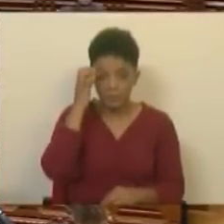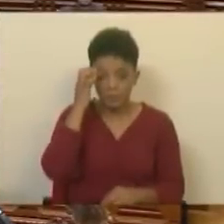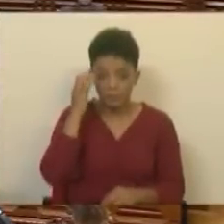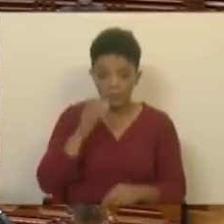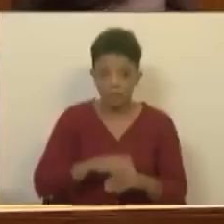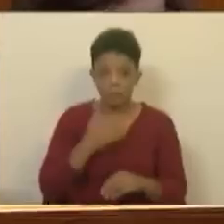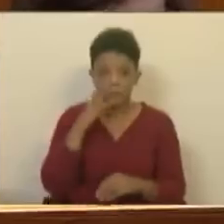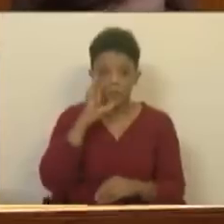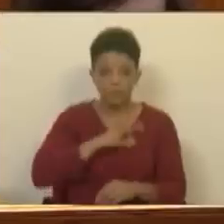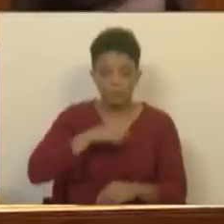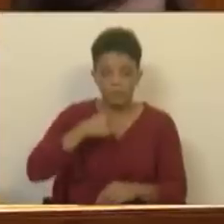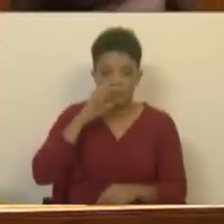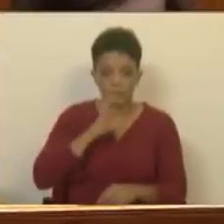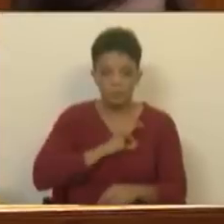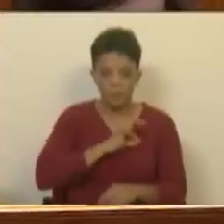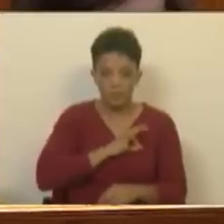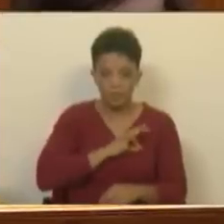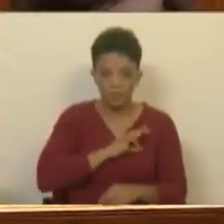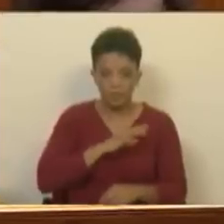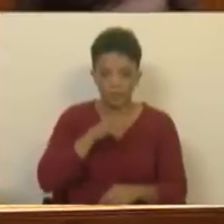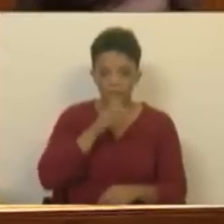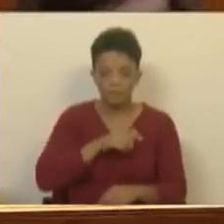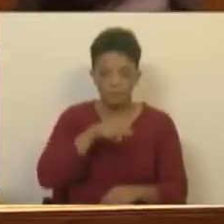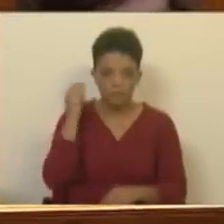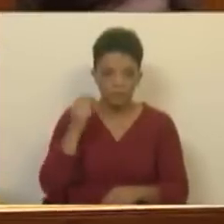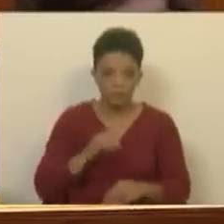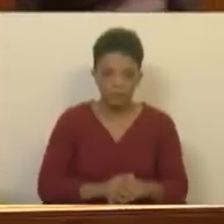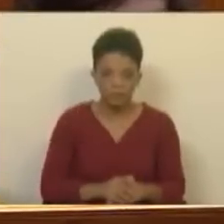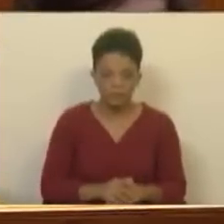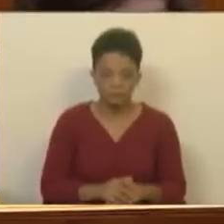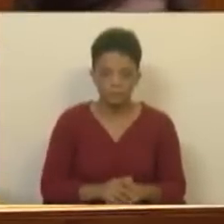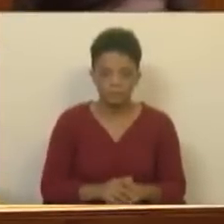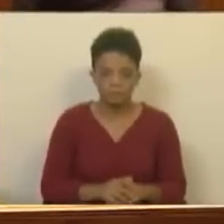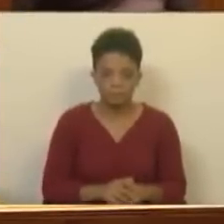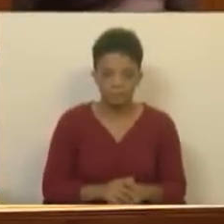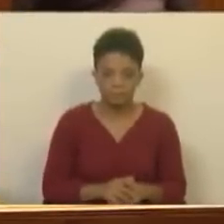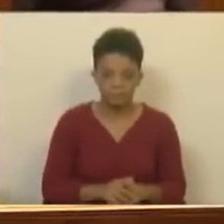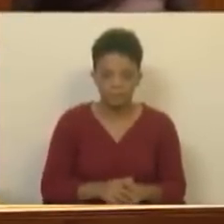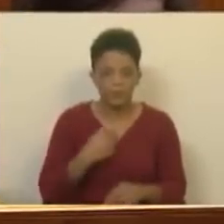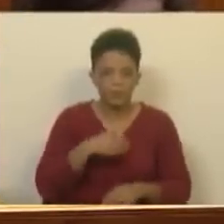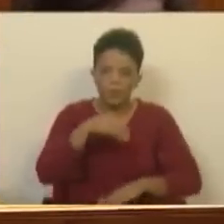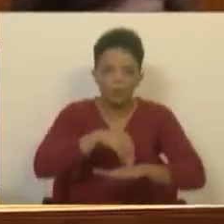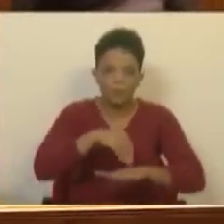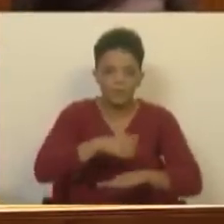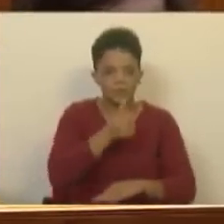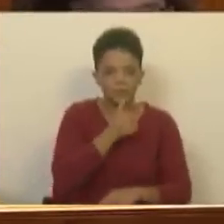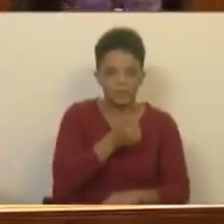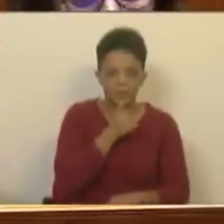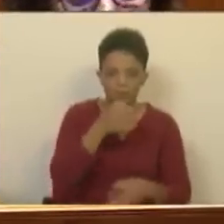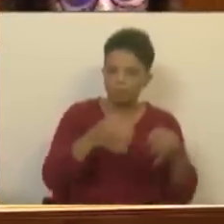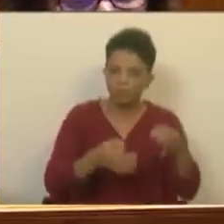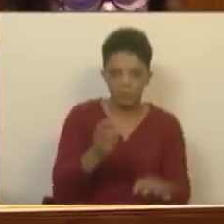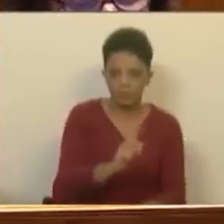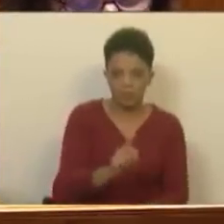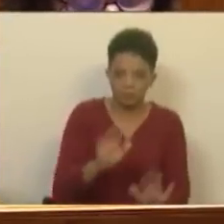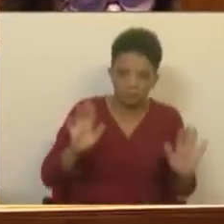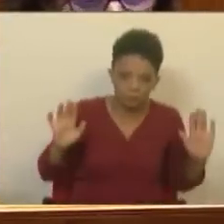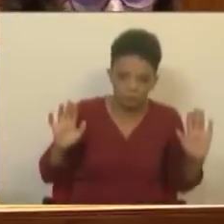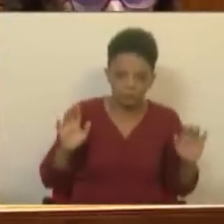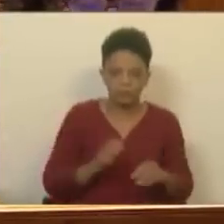Muito obrigado senhor presidente Muito obrigado senhor Deputado aí neste Souza real pouco bem-vindo não vou comentar uma decisão judicial